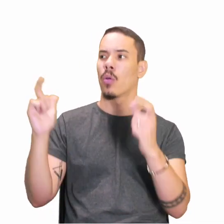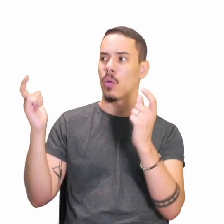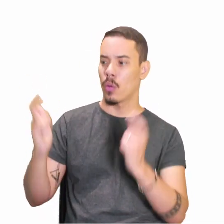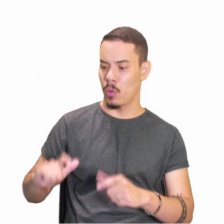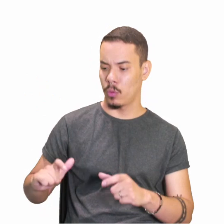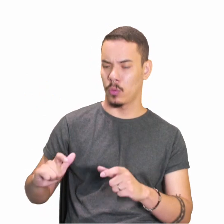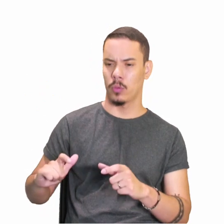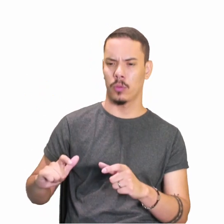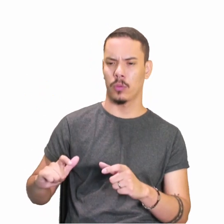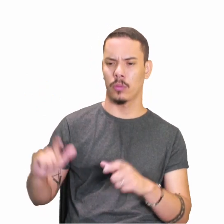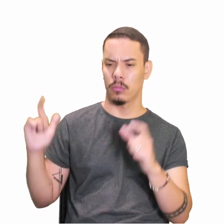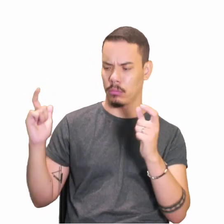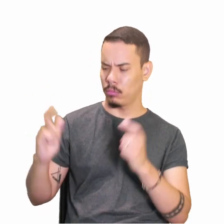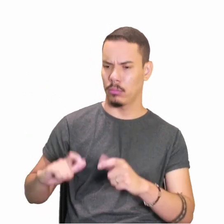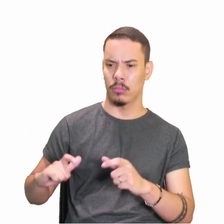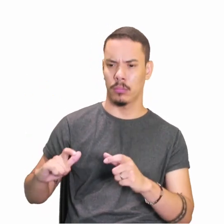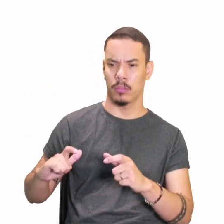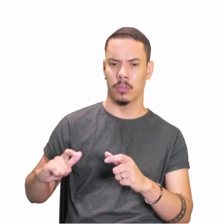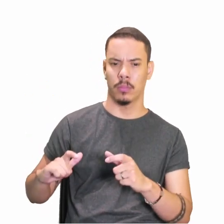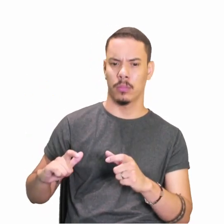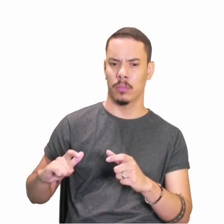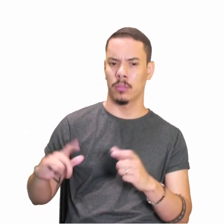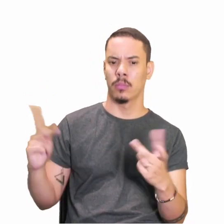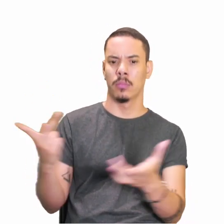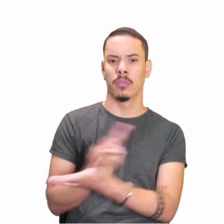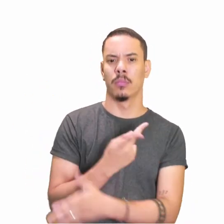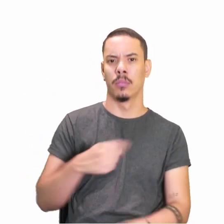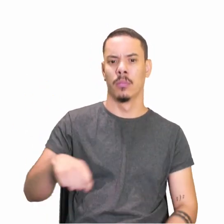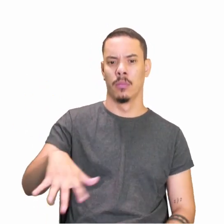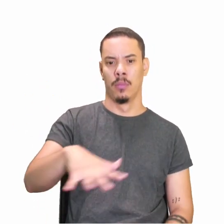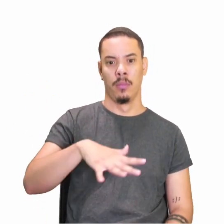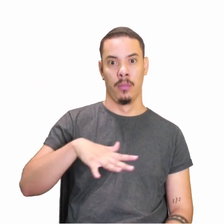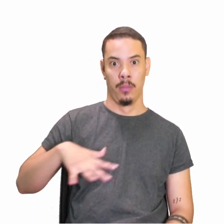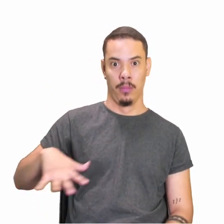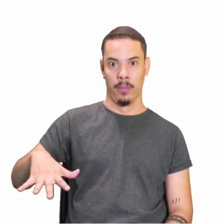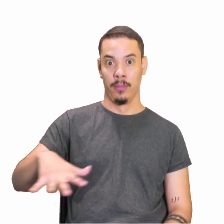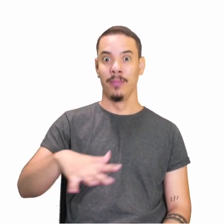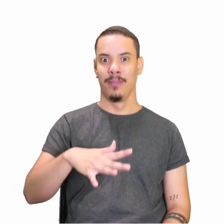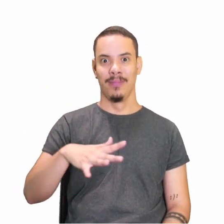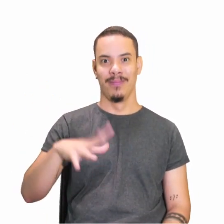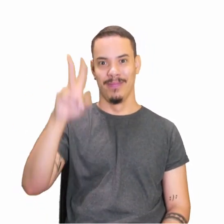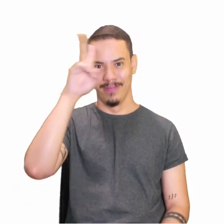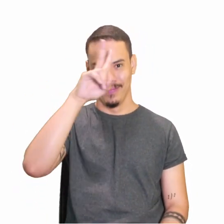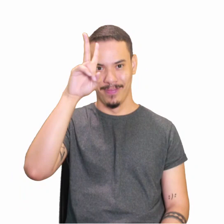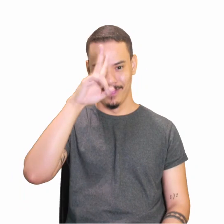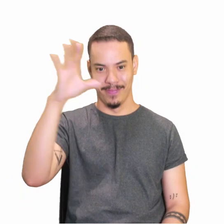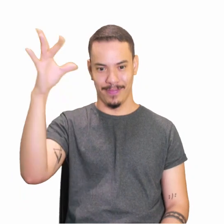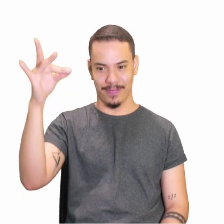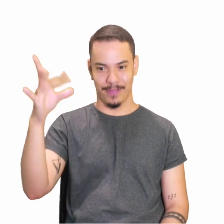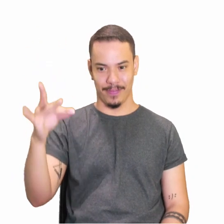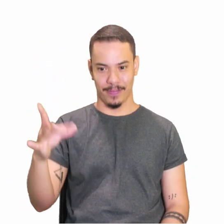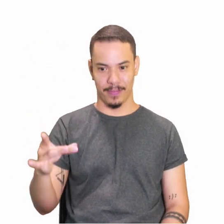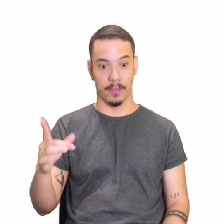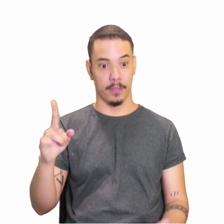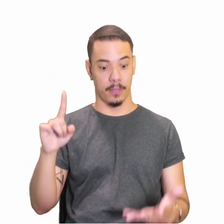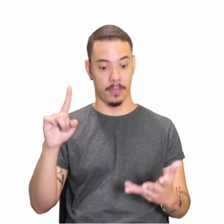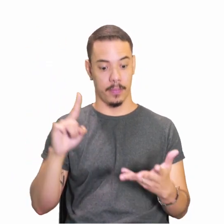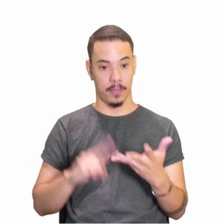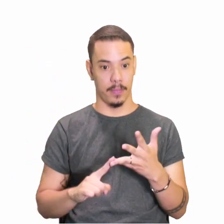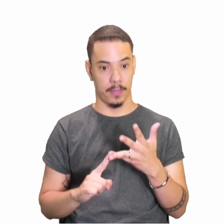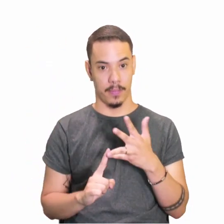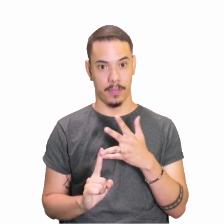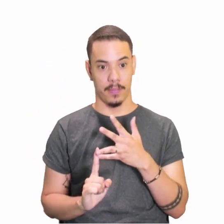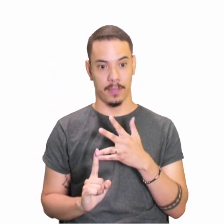Onde aconteceu essa história? Onde aconteceu esse fato? É o espaço. E o quarto,